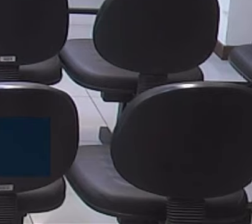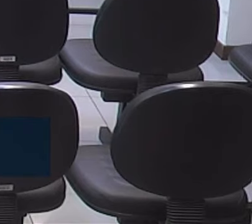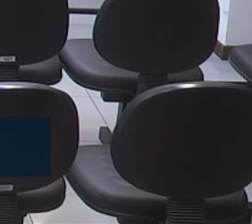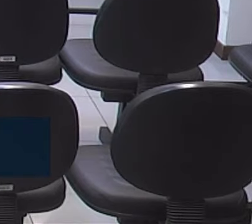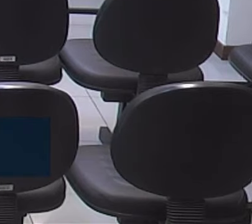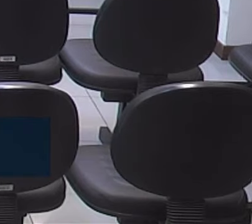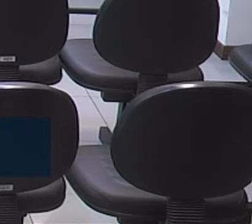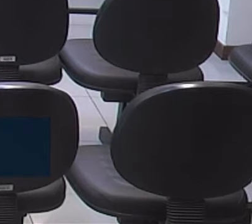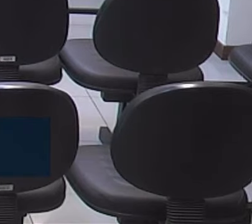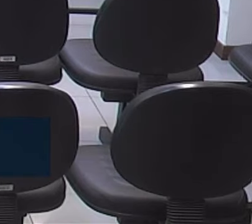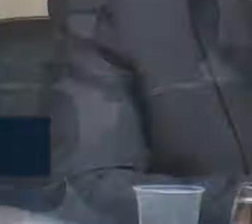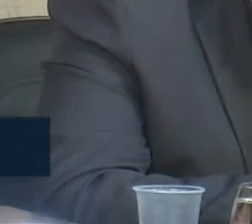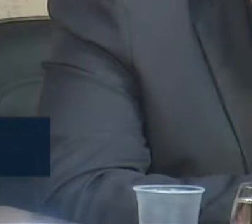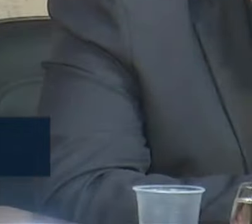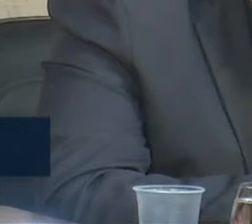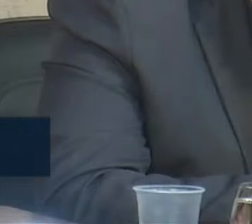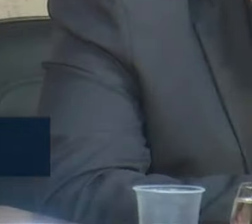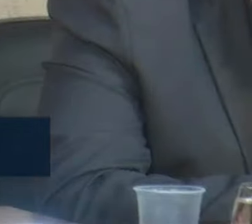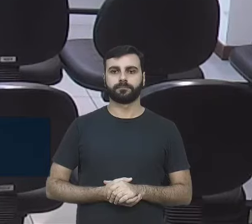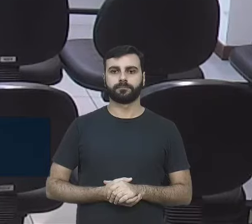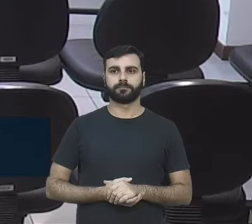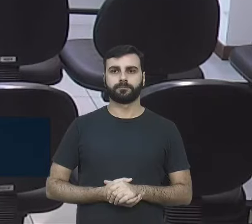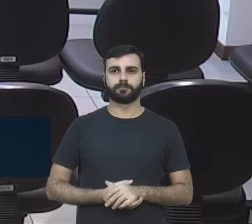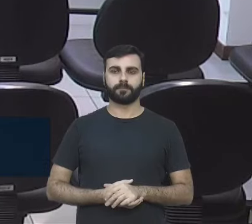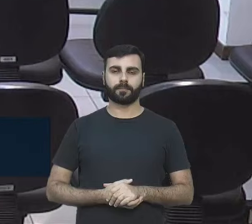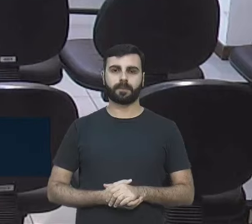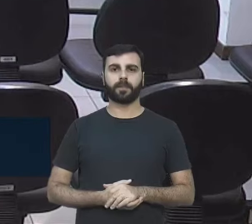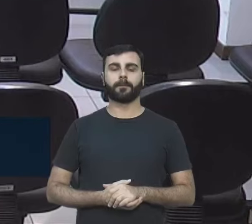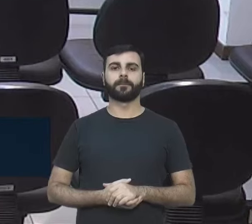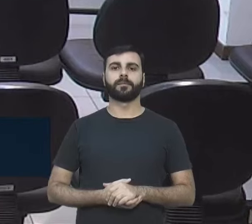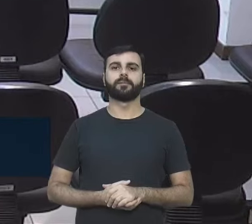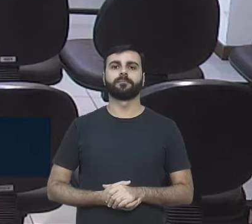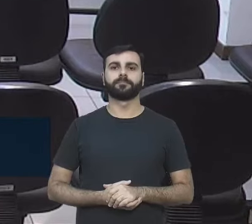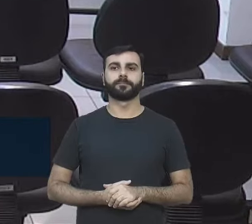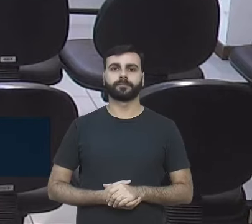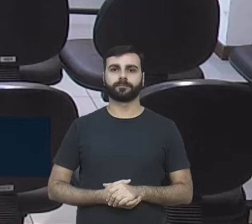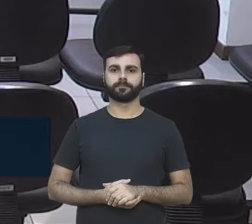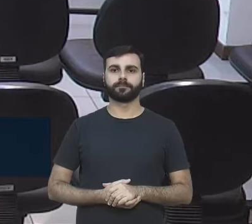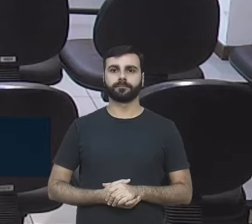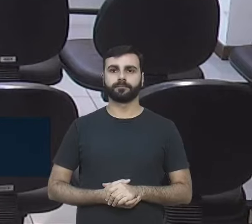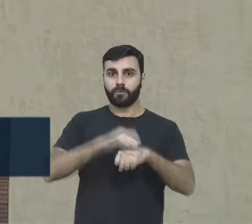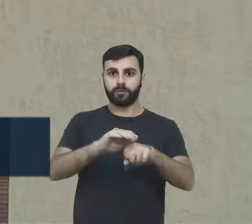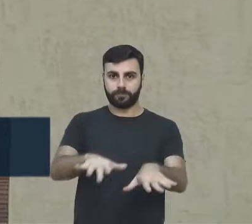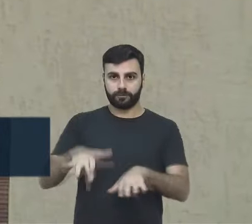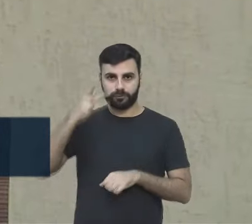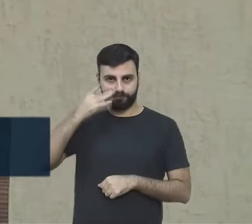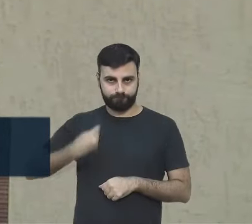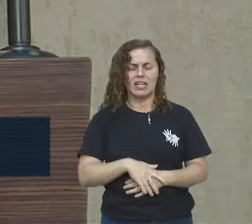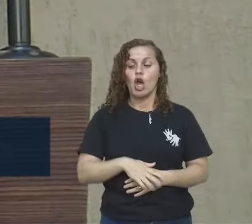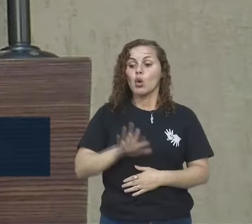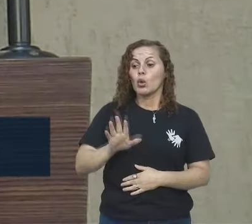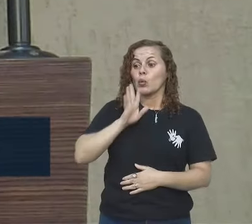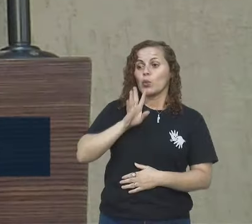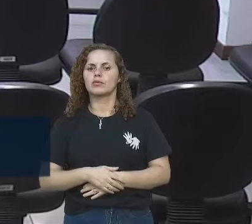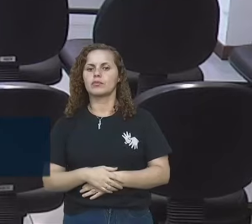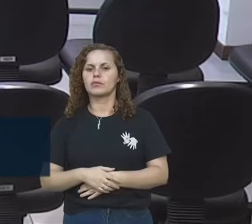Todos os três pls da pauta foram aprovados com destaque para o número 45 de 2023 dos vereadores Rogério fonte